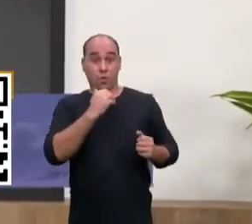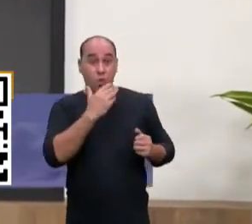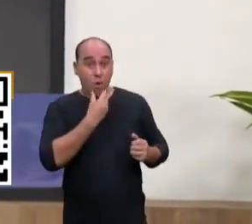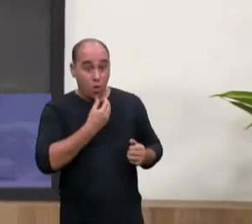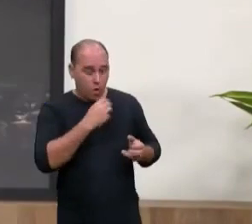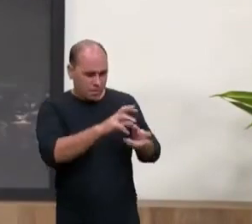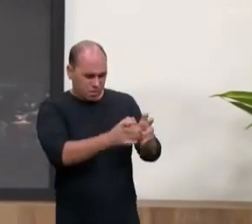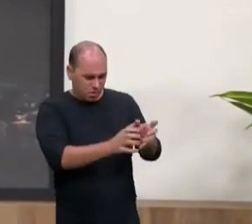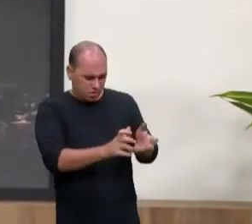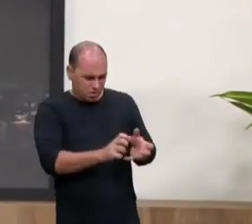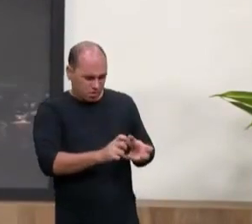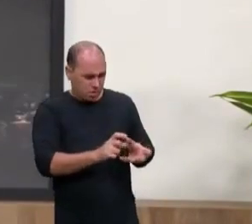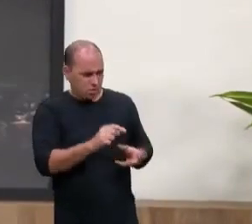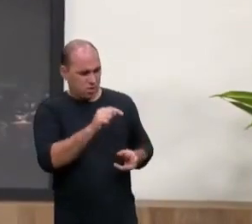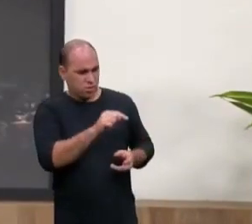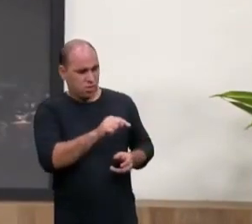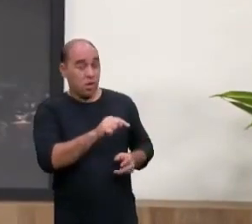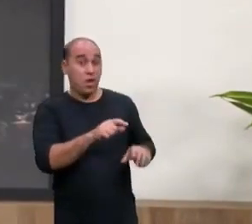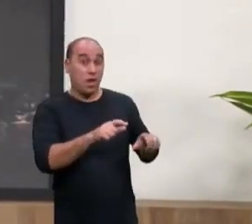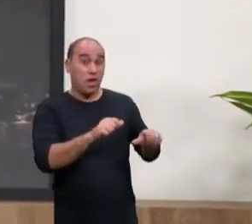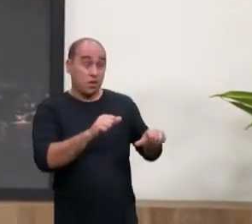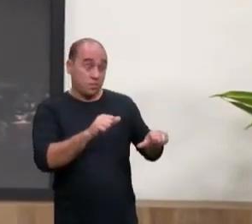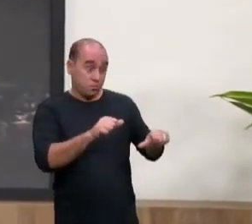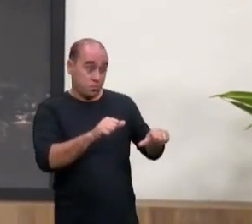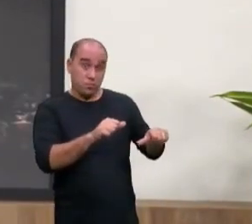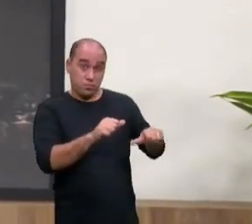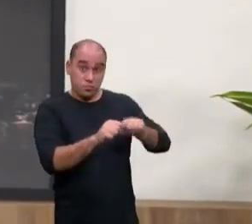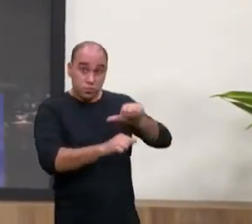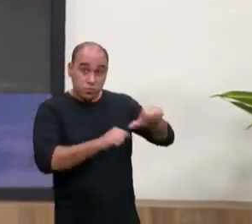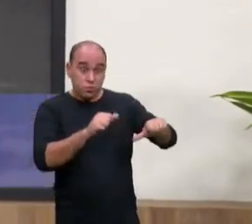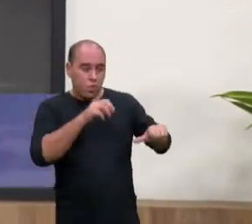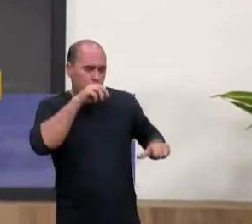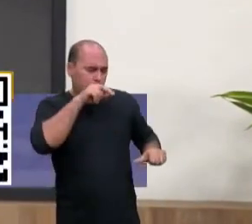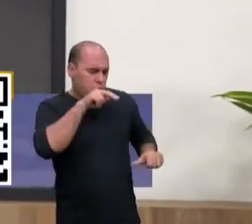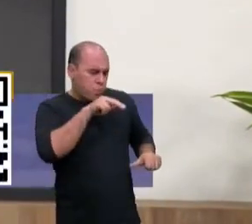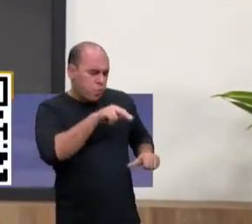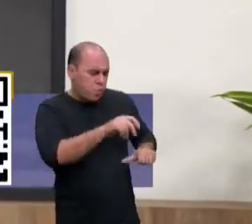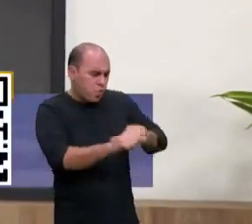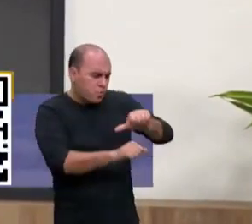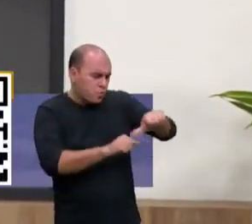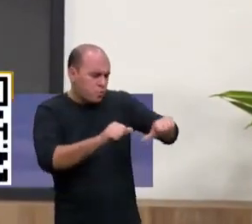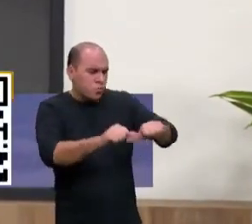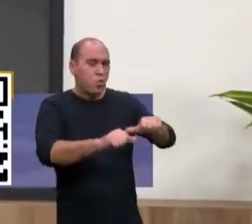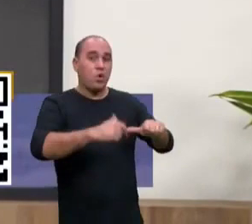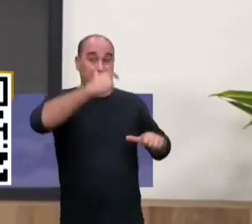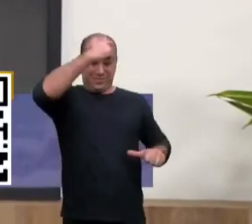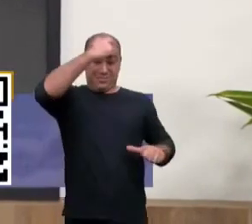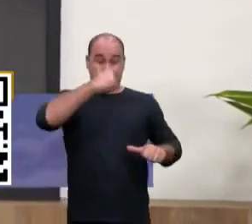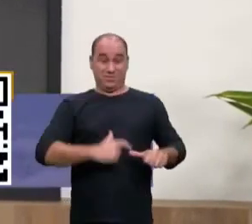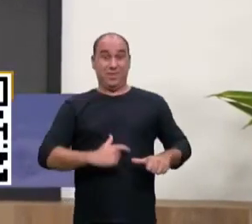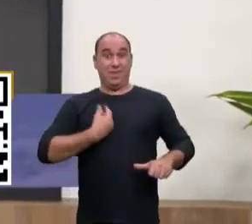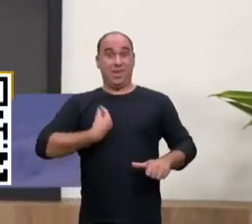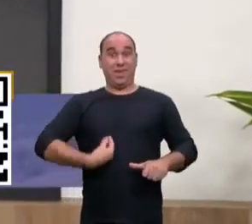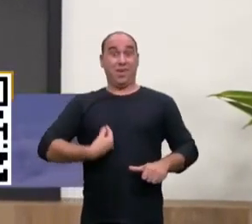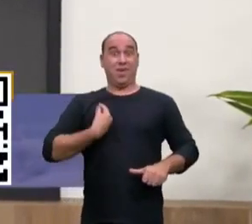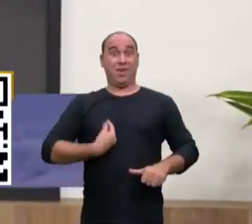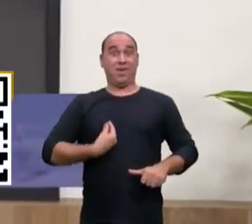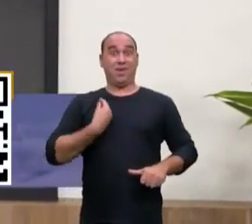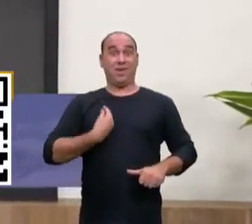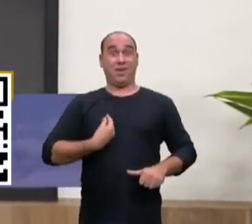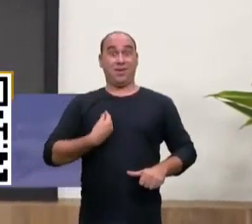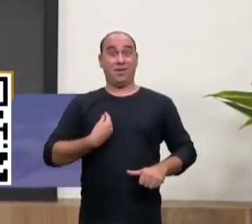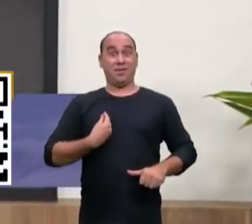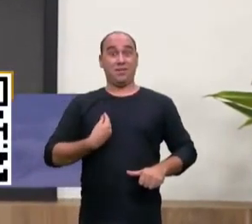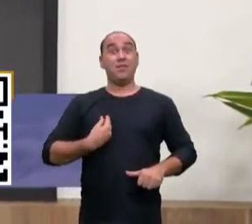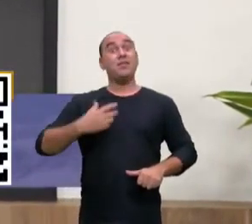e soprou o fôlego de vida e o homem passou a ser observou passou a ser a ser alma vivente